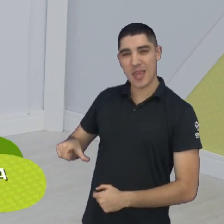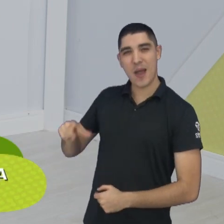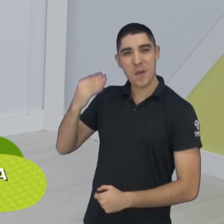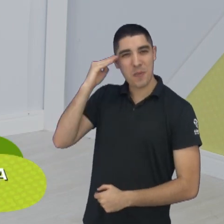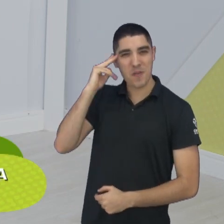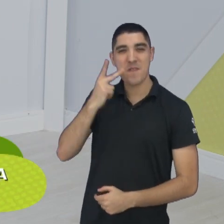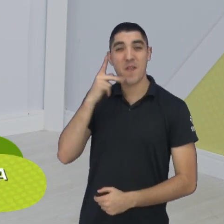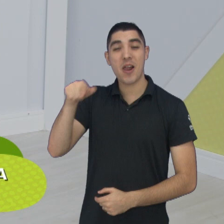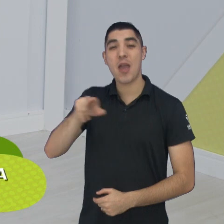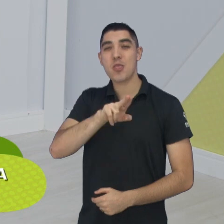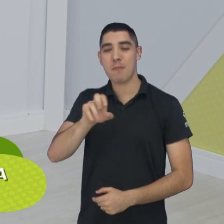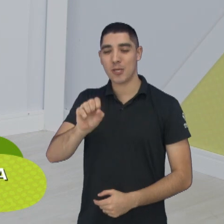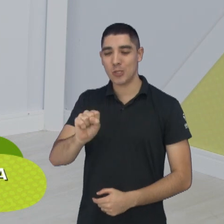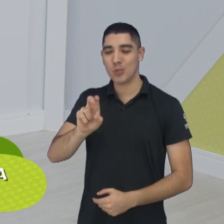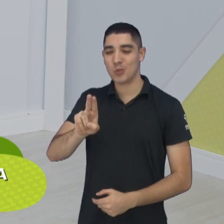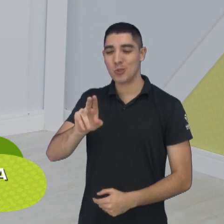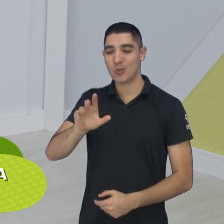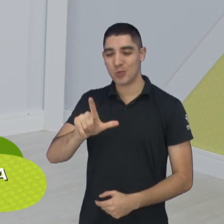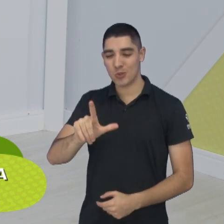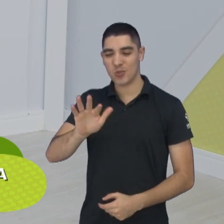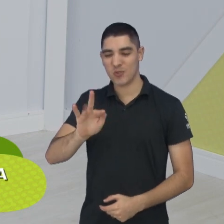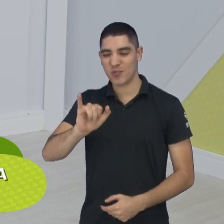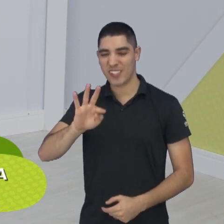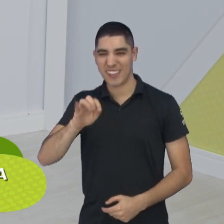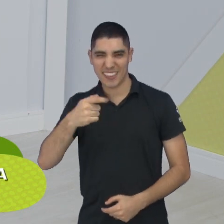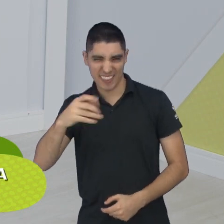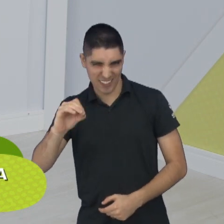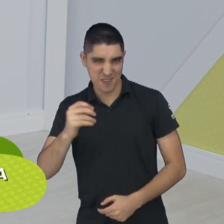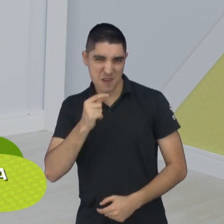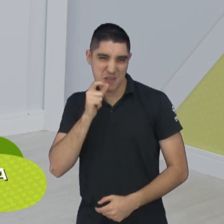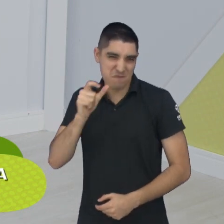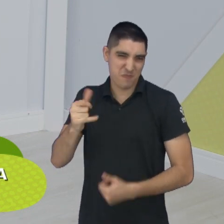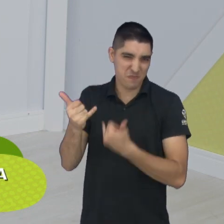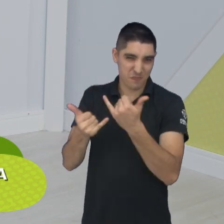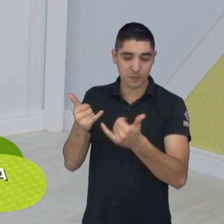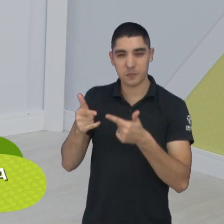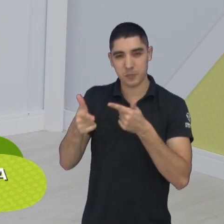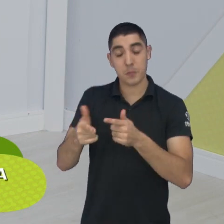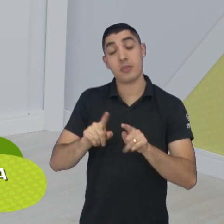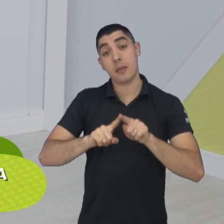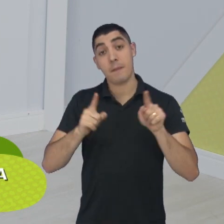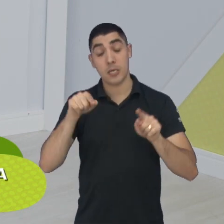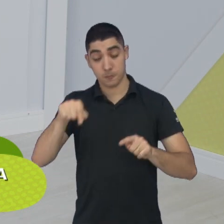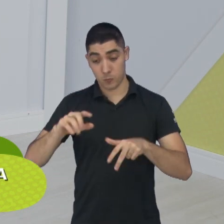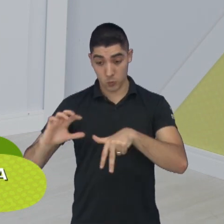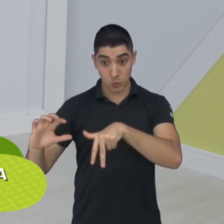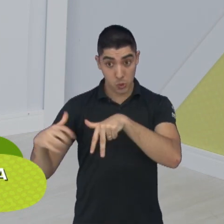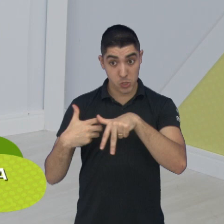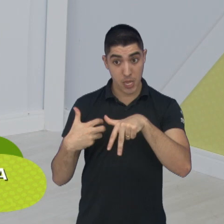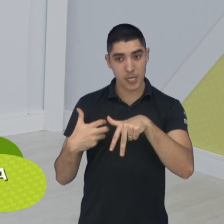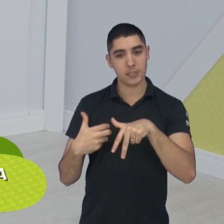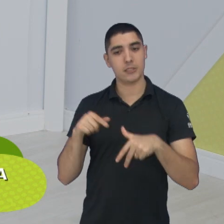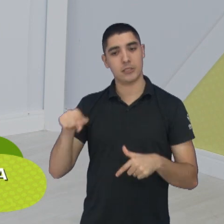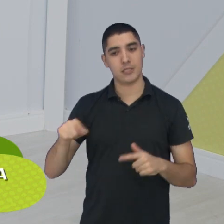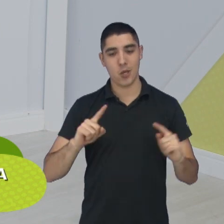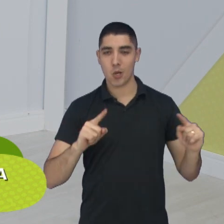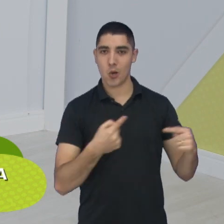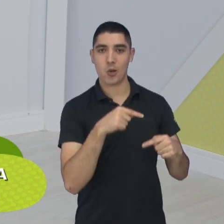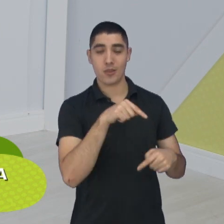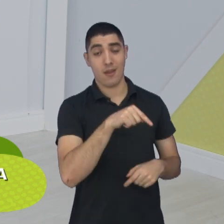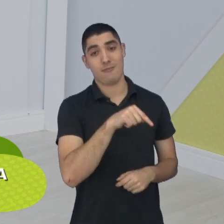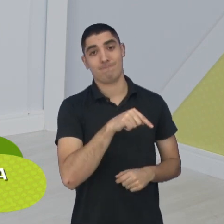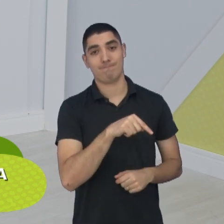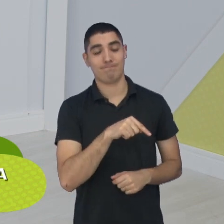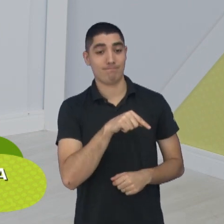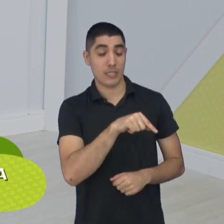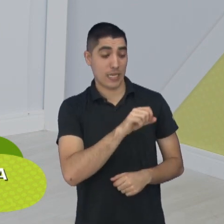Sulfitão 2024. O Tigre do Vale recebeu o Grêmio São Carlense no estádio Martins Pereira. E olha, não foi bem